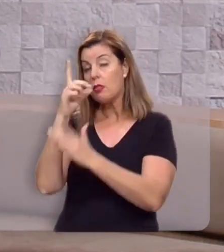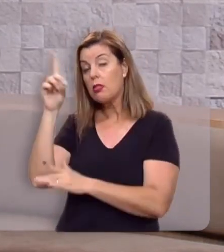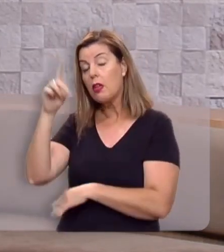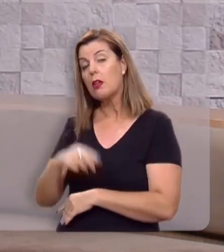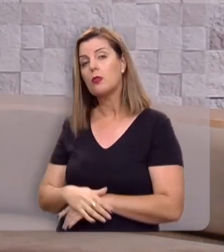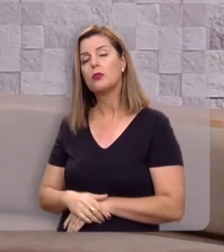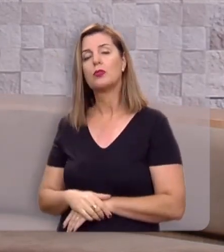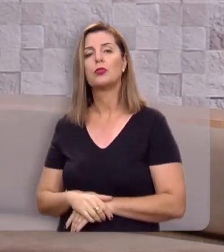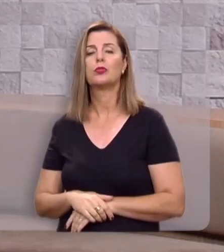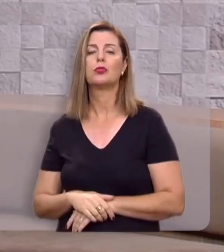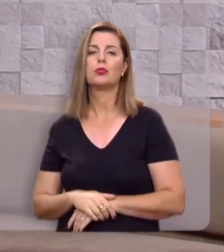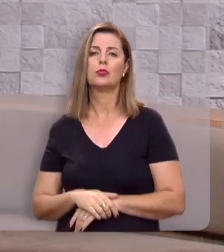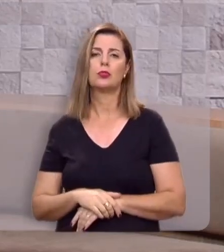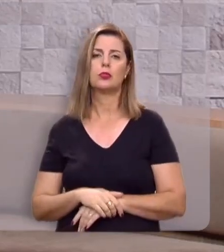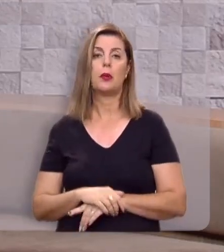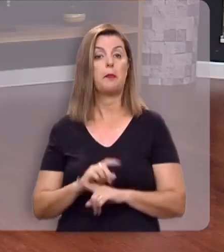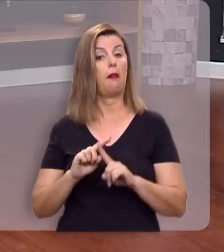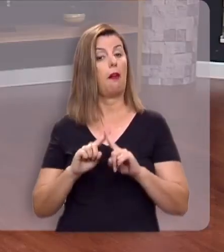Deus.